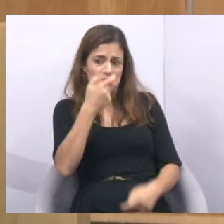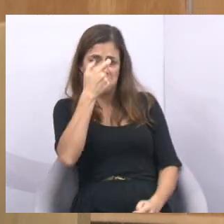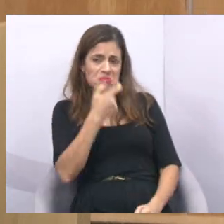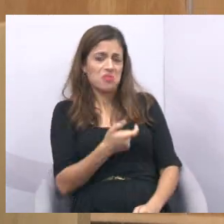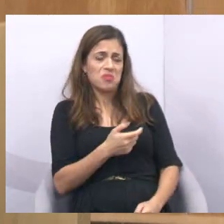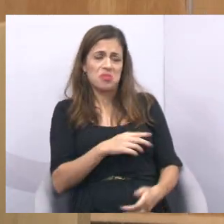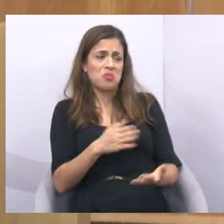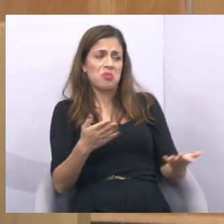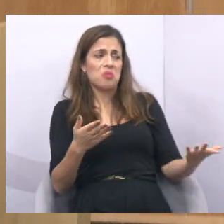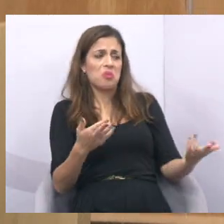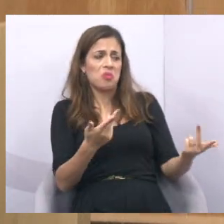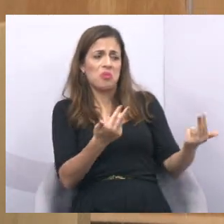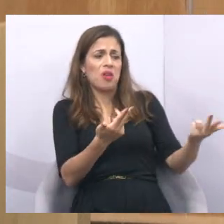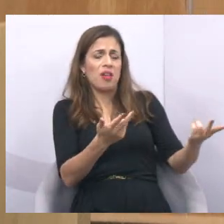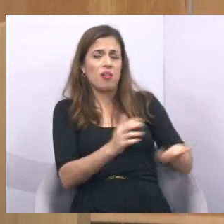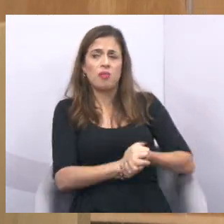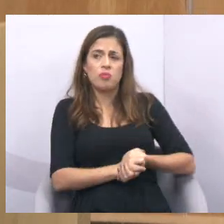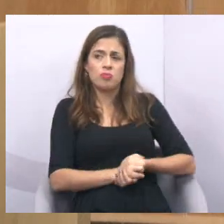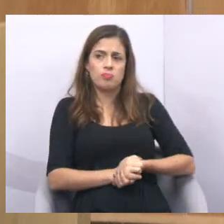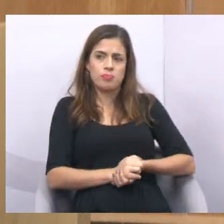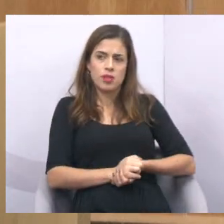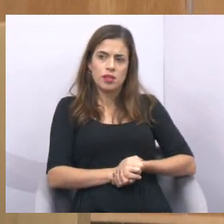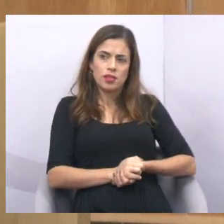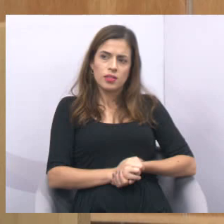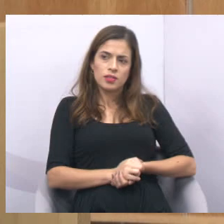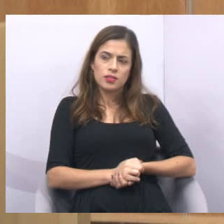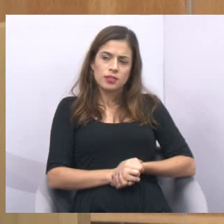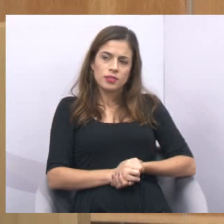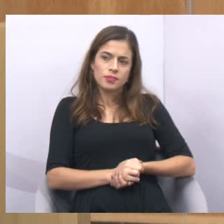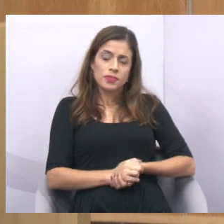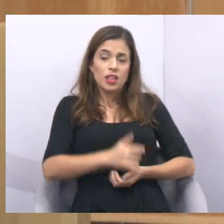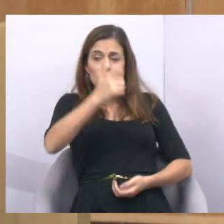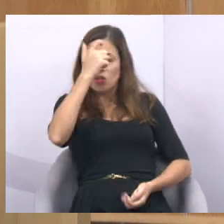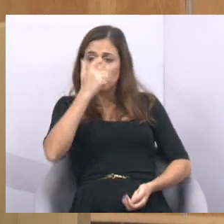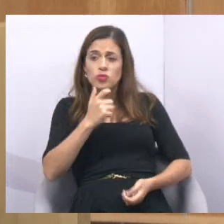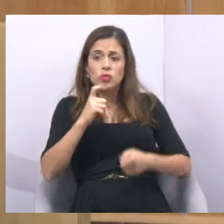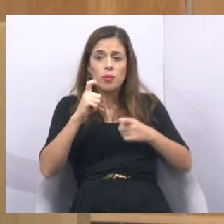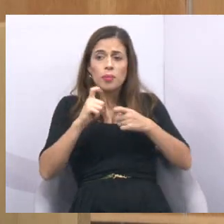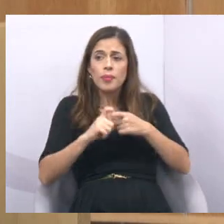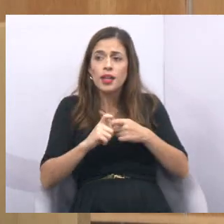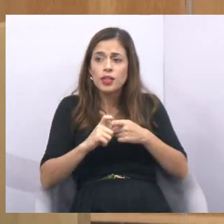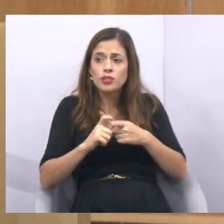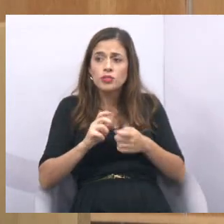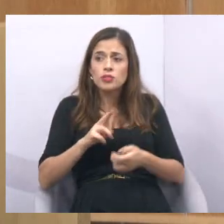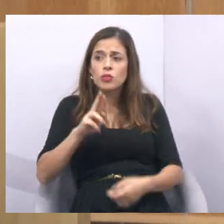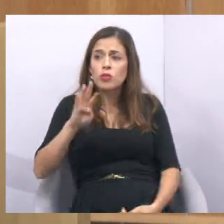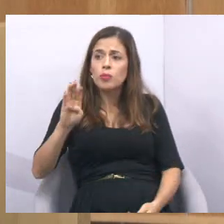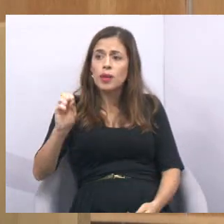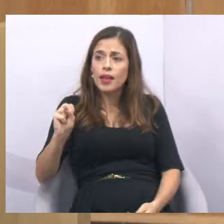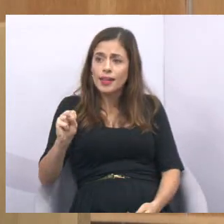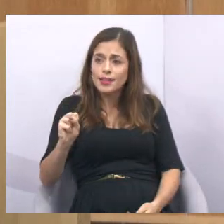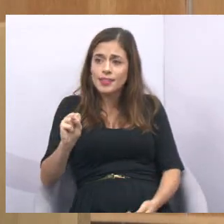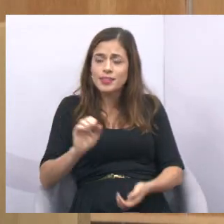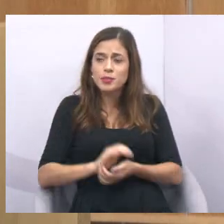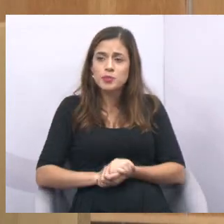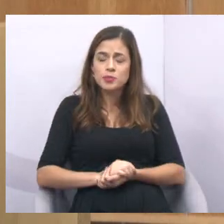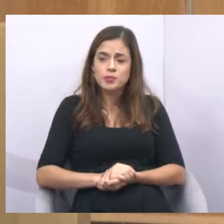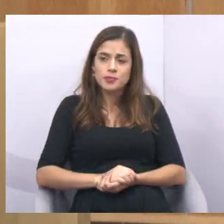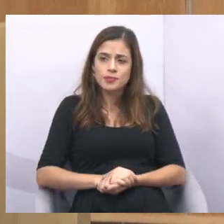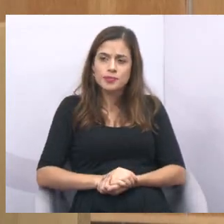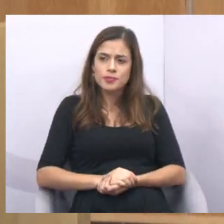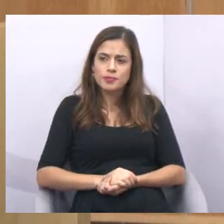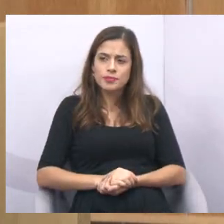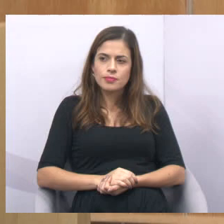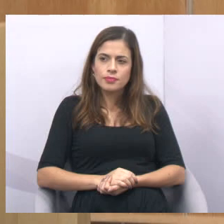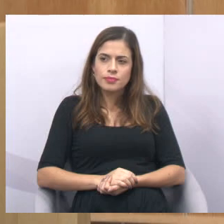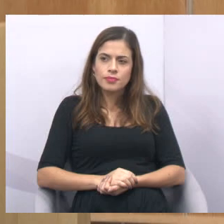Jatene, cara pronto para isso aí. Eu sou médico de postinho, 2ª divisão, meu. Eu tenho que resolver